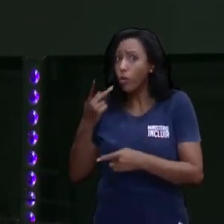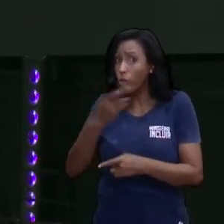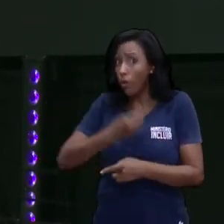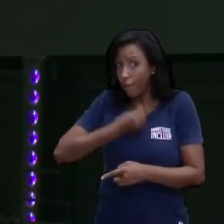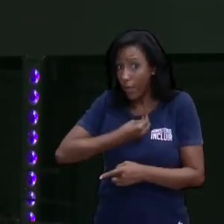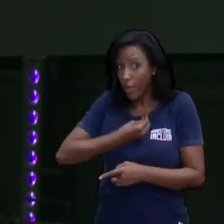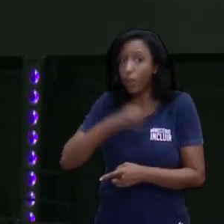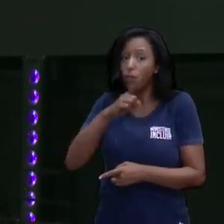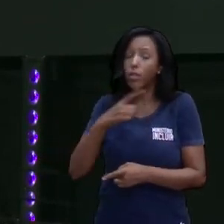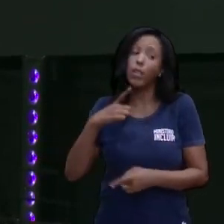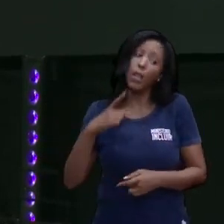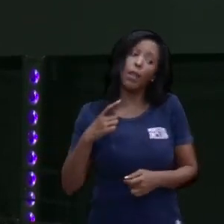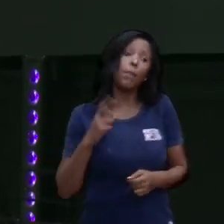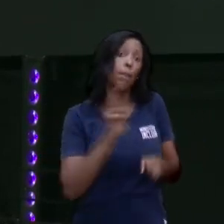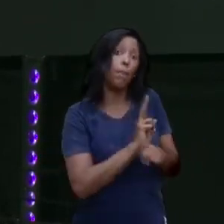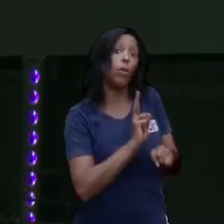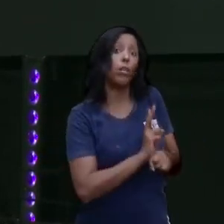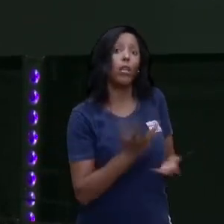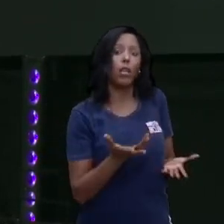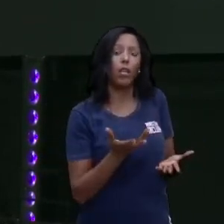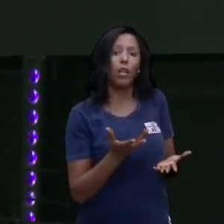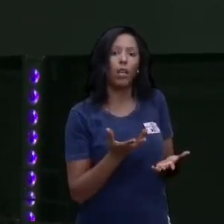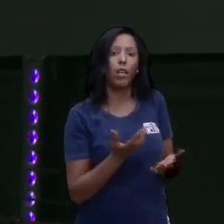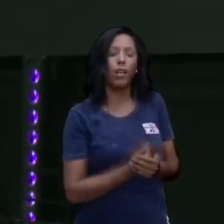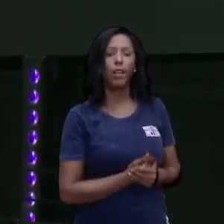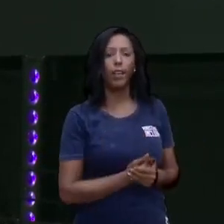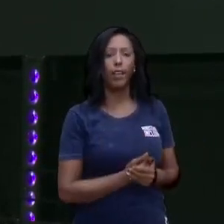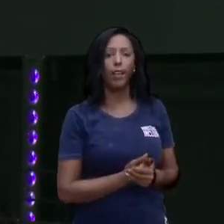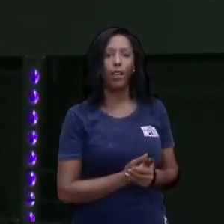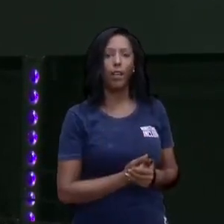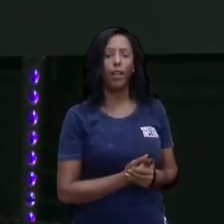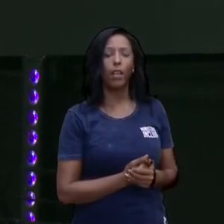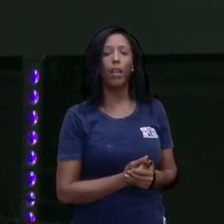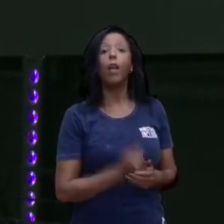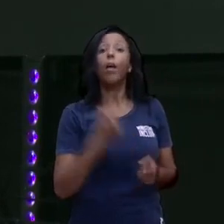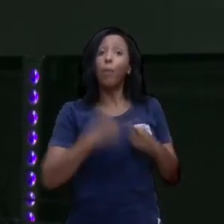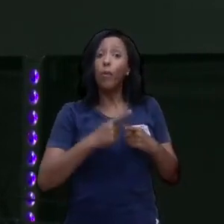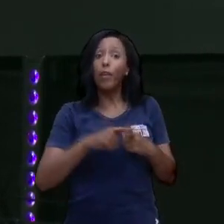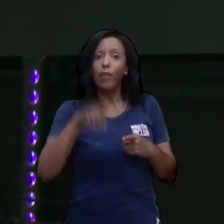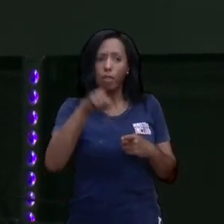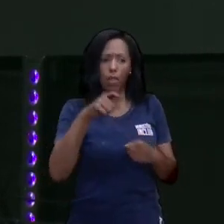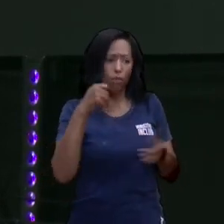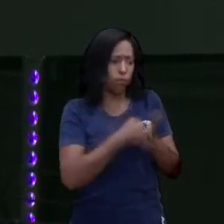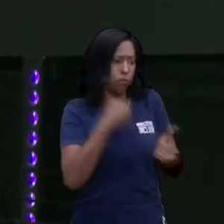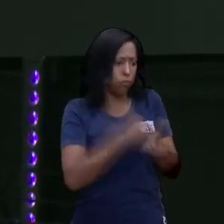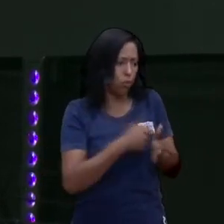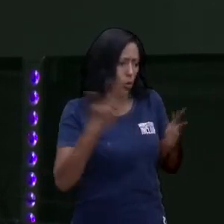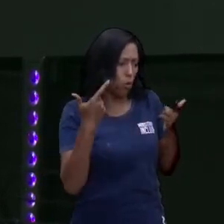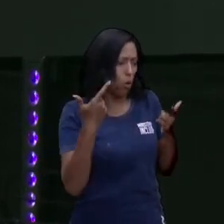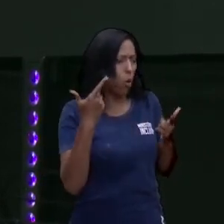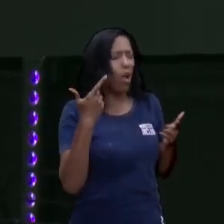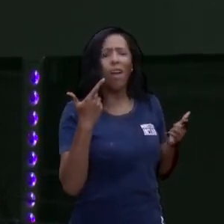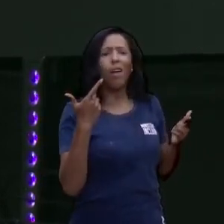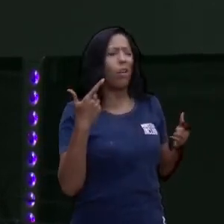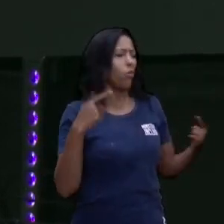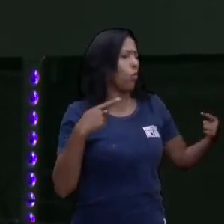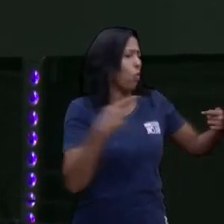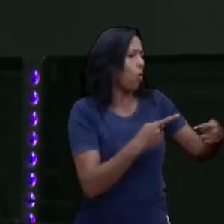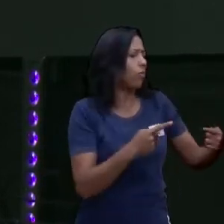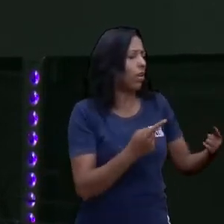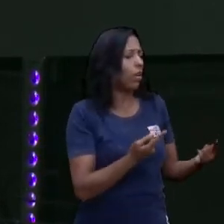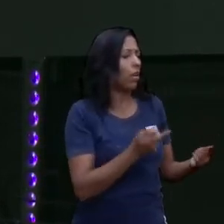é contra seres humanos mas contra os poderes e autoridades contra os dominadores Deste Mundo de Trevas contra as forças